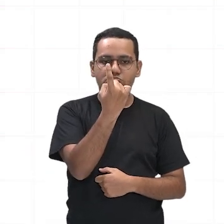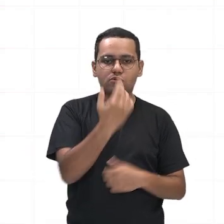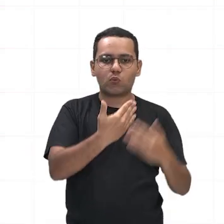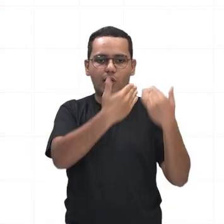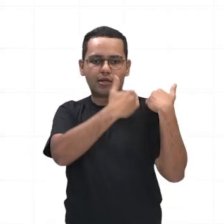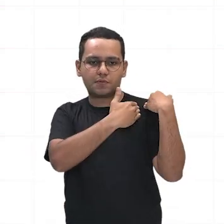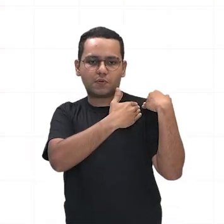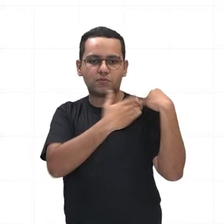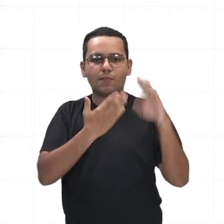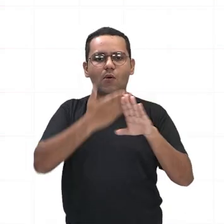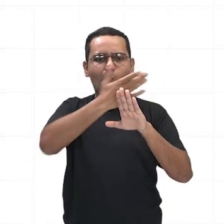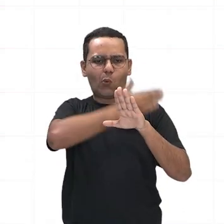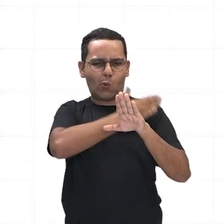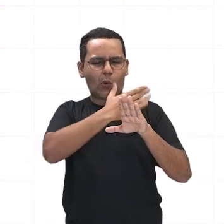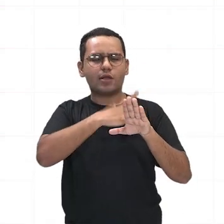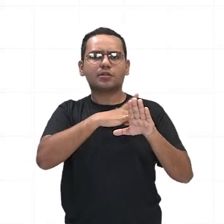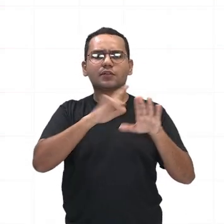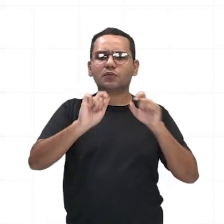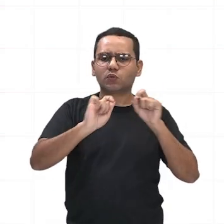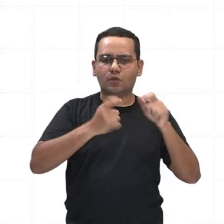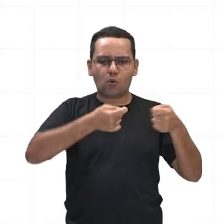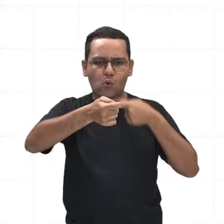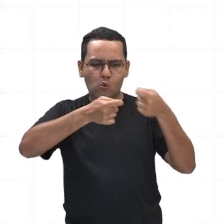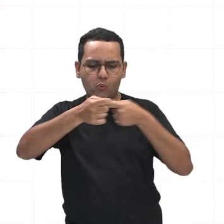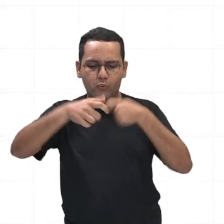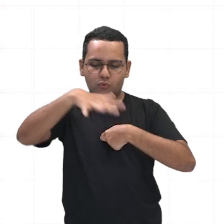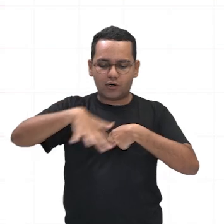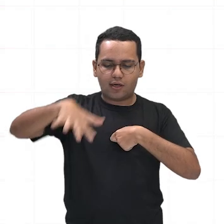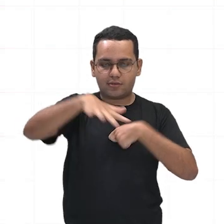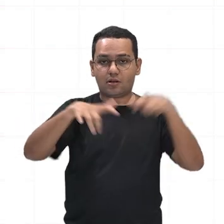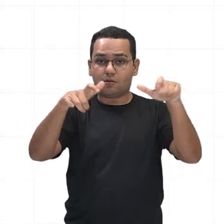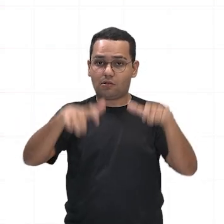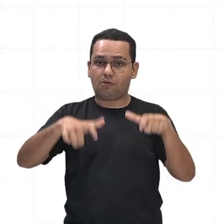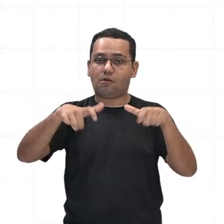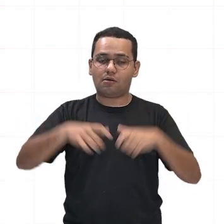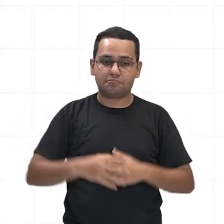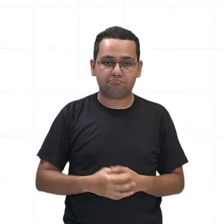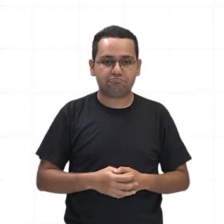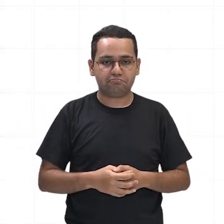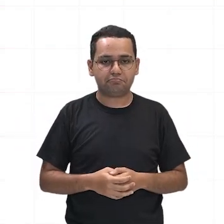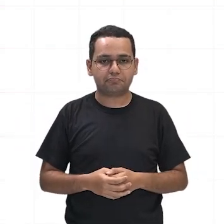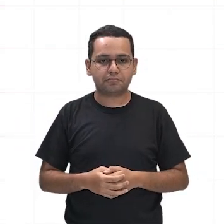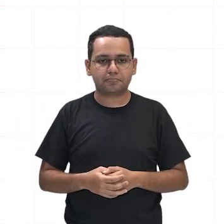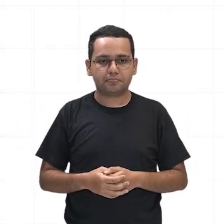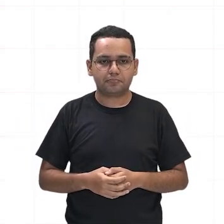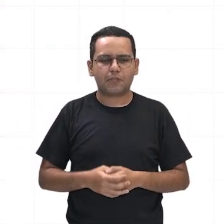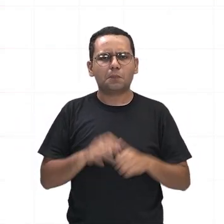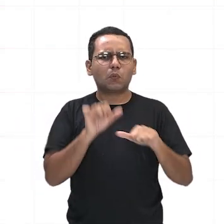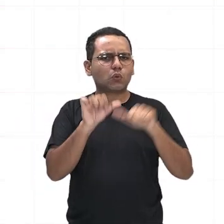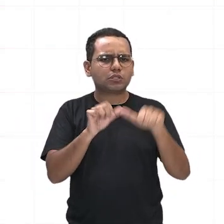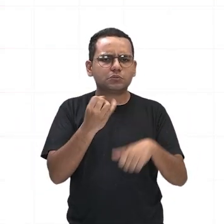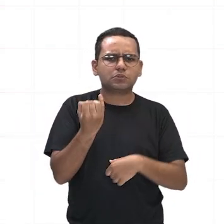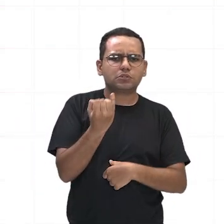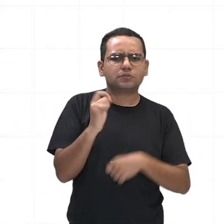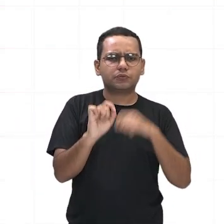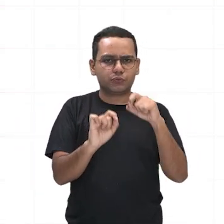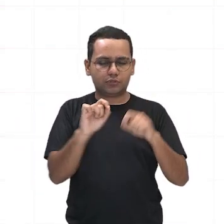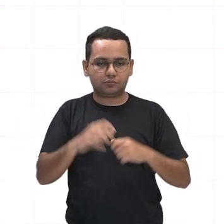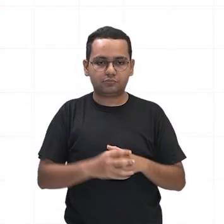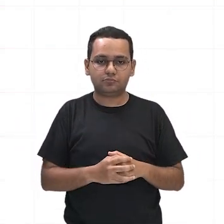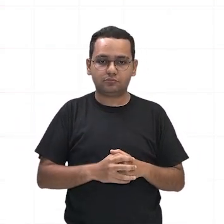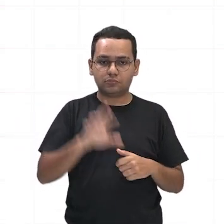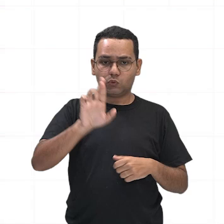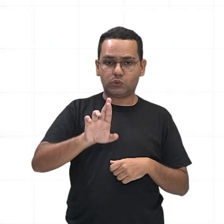anteriores, como controlar sozinho o império. Uma mudança importante foi a que os generais do exército chegaram